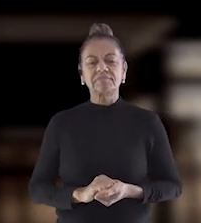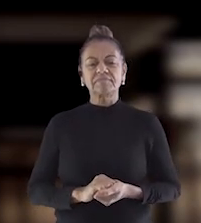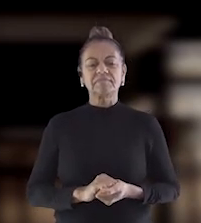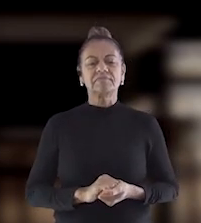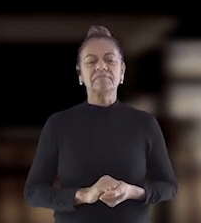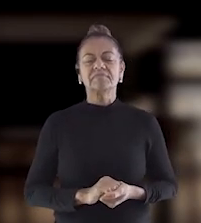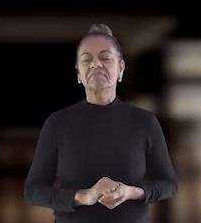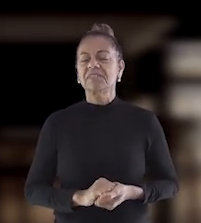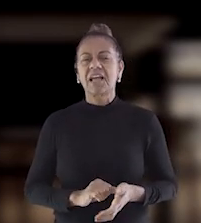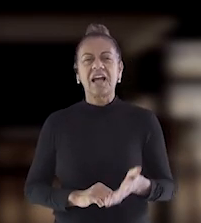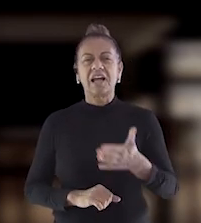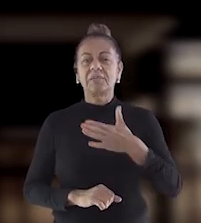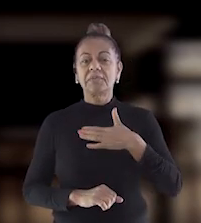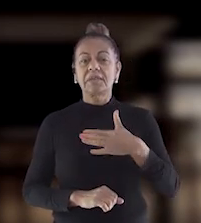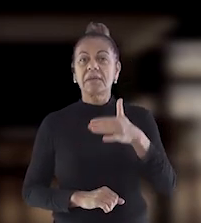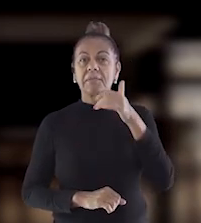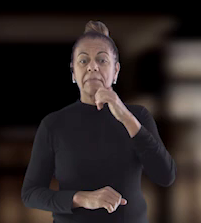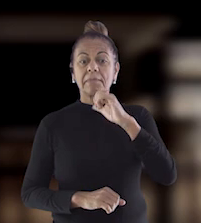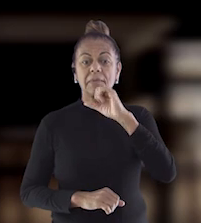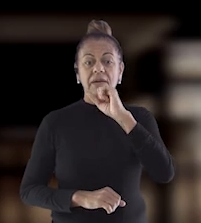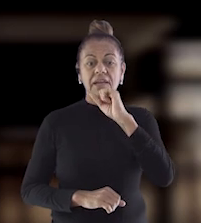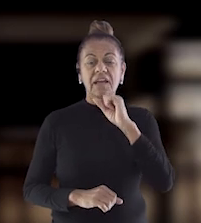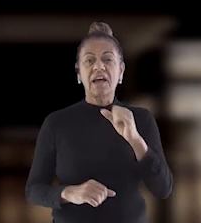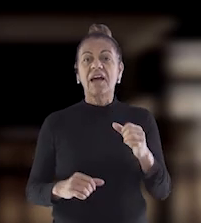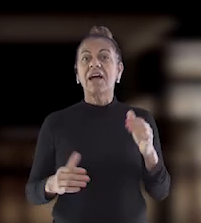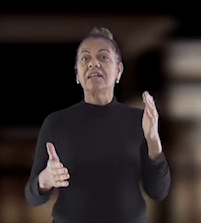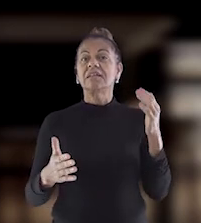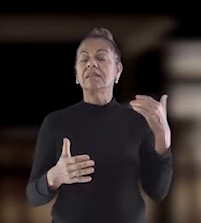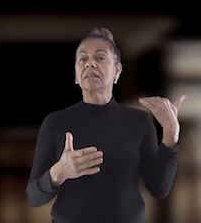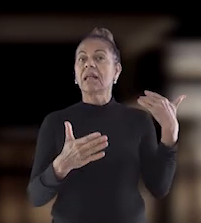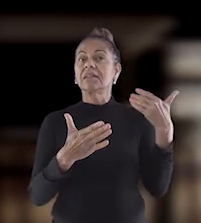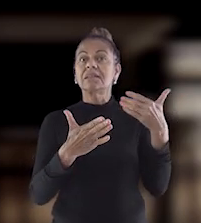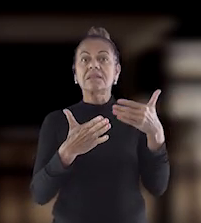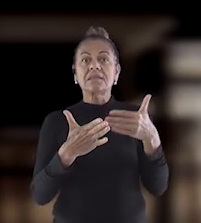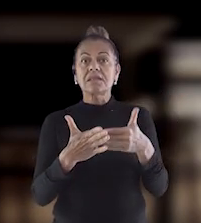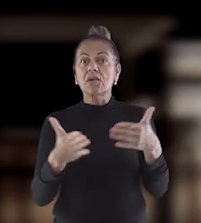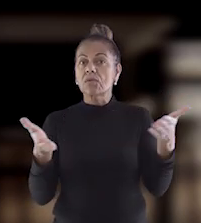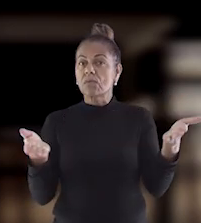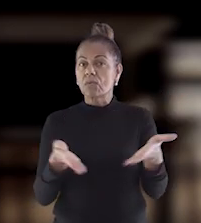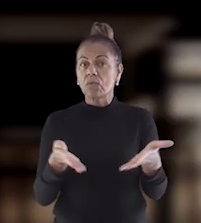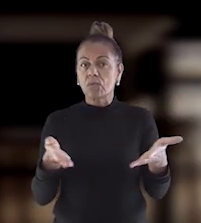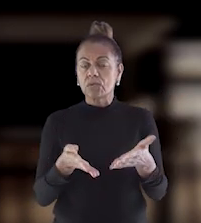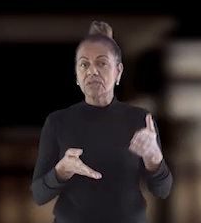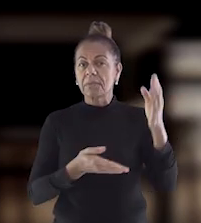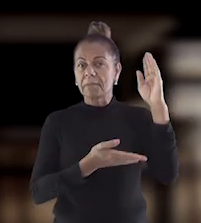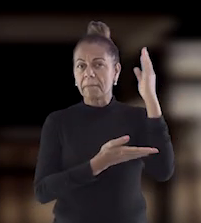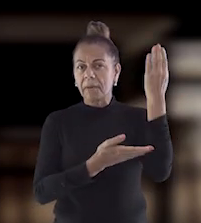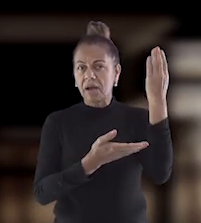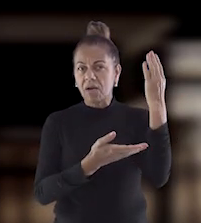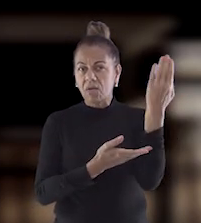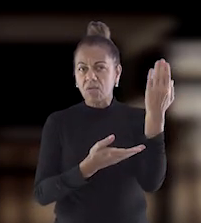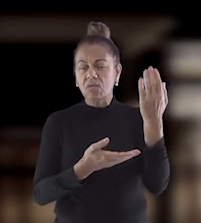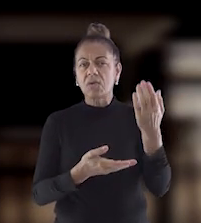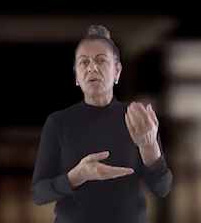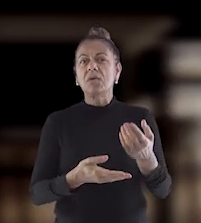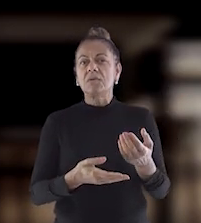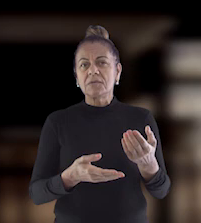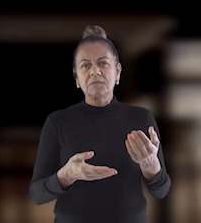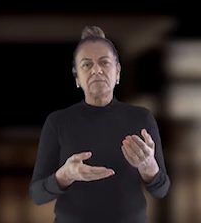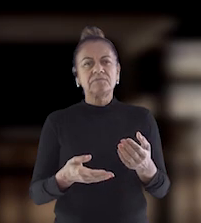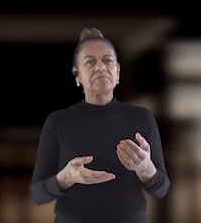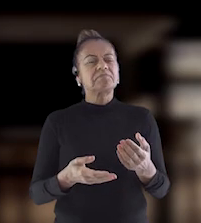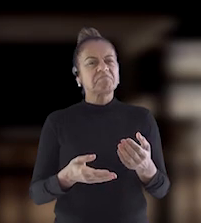era aquelas ossadas, né, cheio de carne. Minha mãe cozinha até hoje no fogão a lenha. Hoje, não por